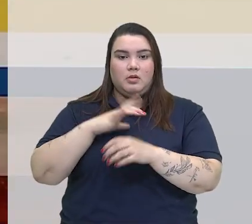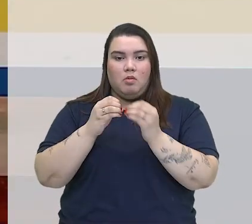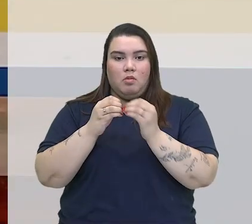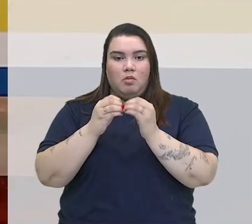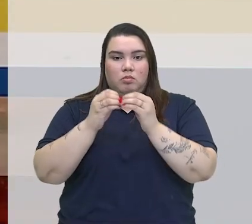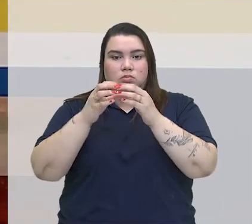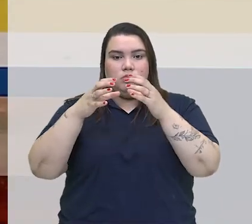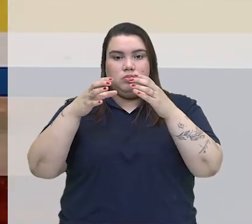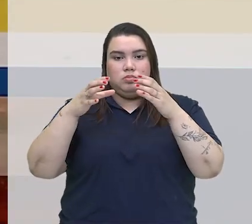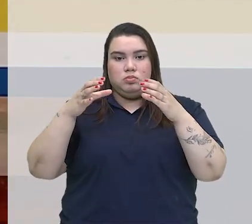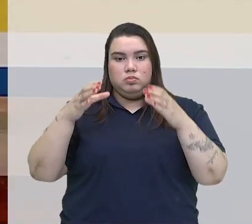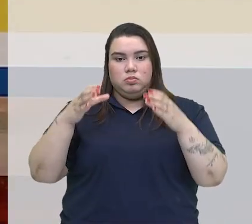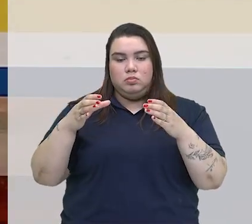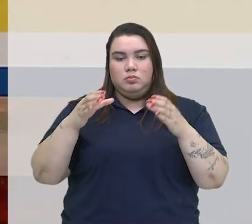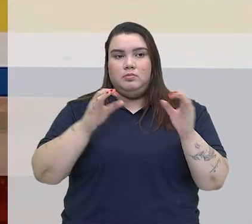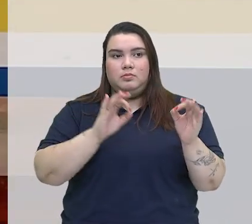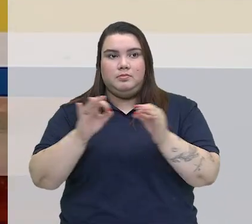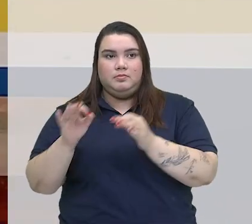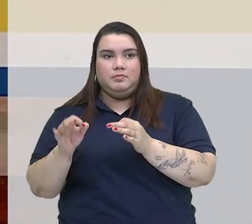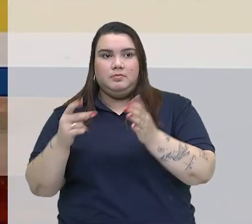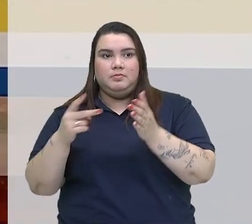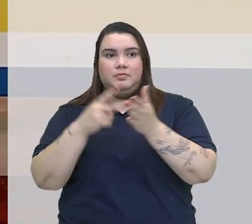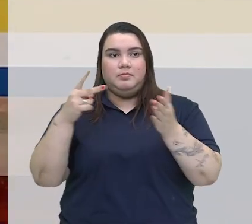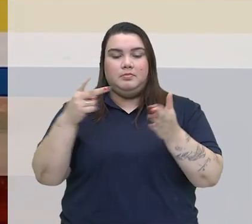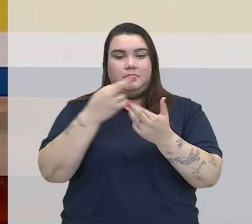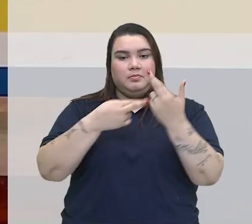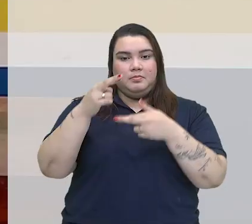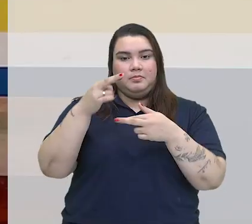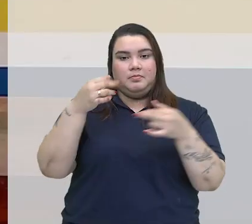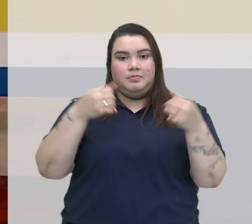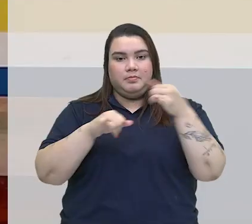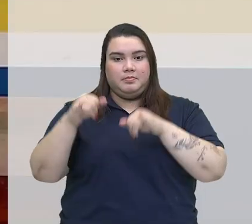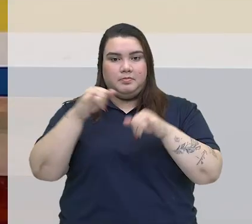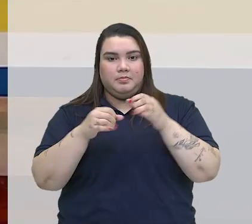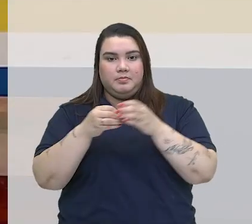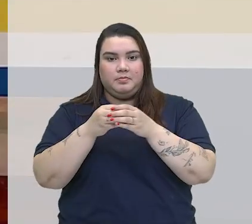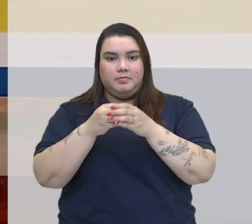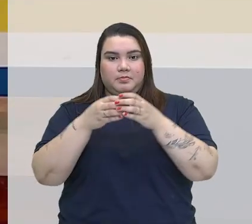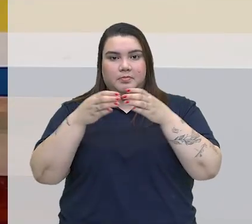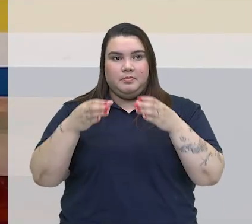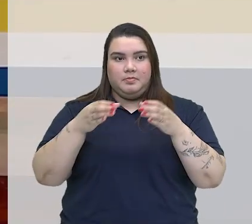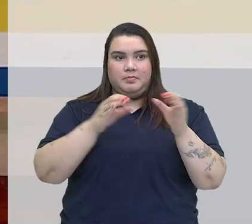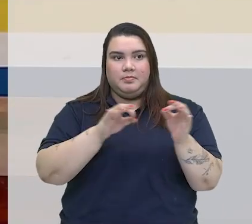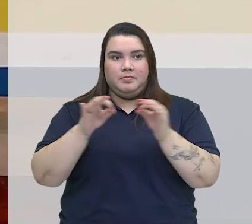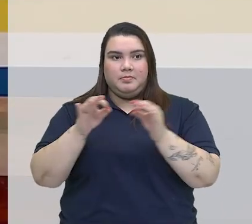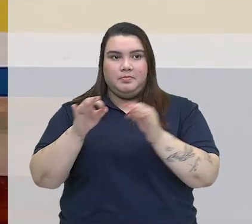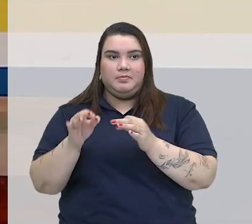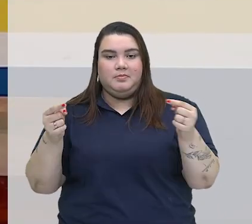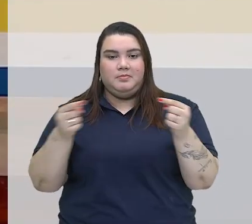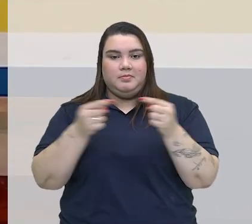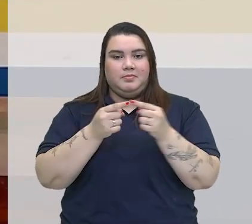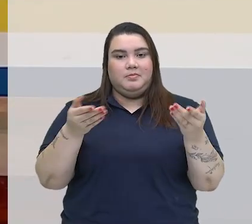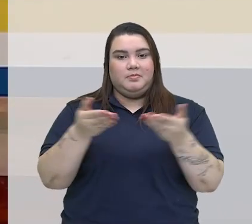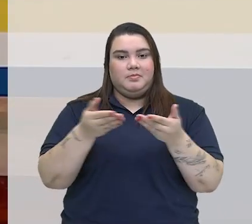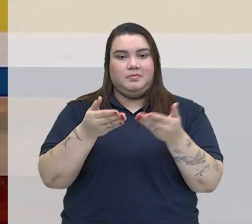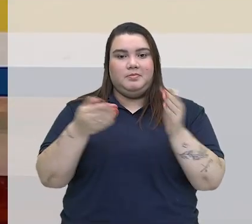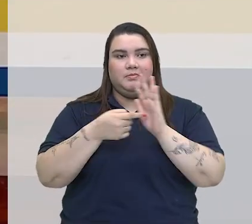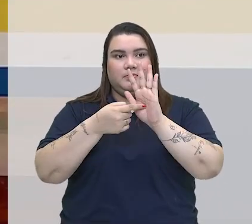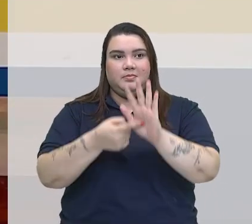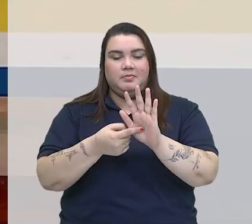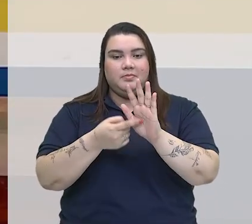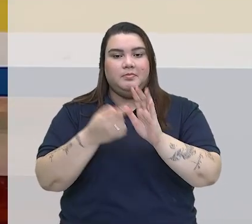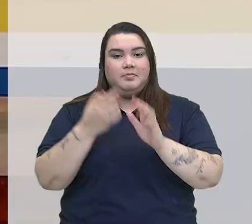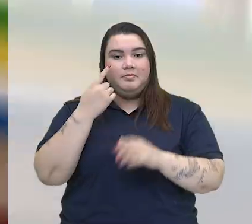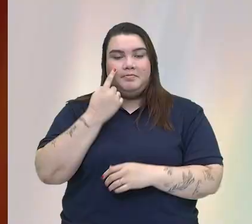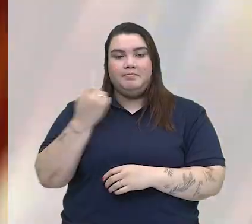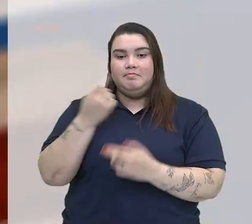balão, que é a segunda reação química, onde nós vamos explodir esse balão. Então, fica aqui com a gente que daqui a pouco nós vamos ver